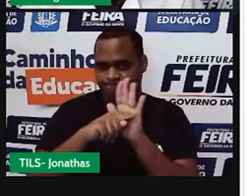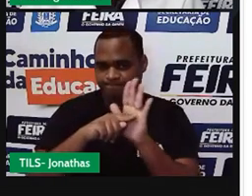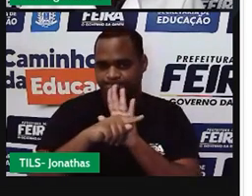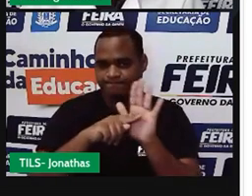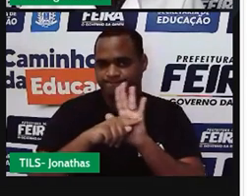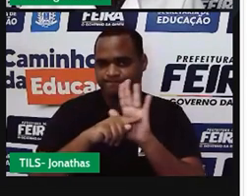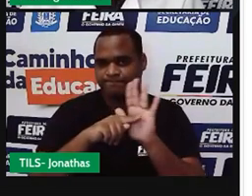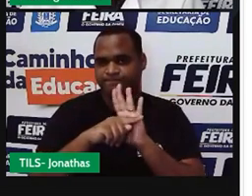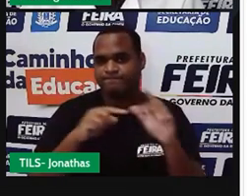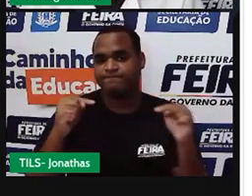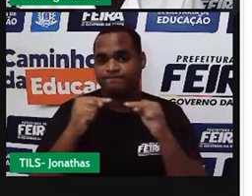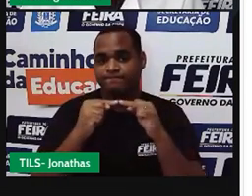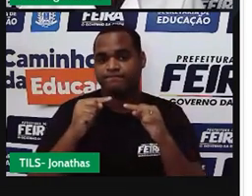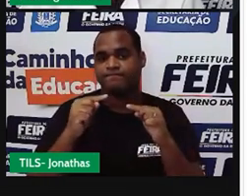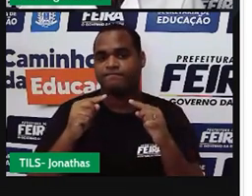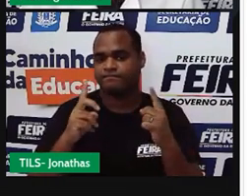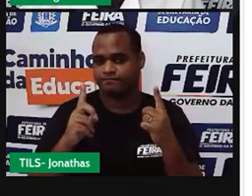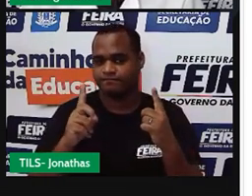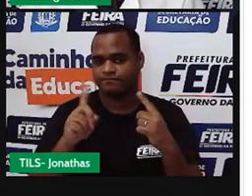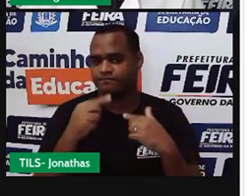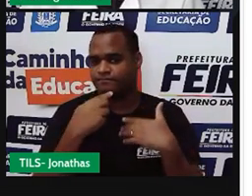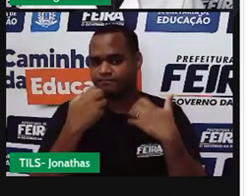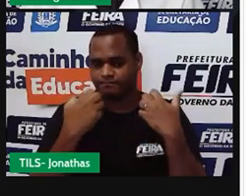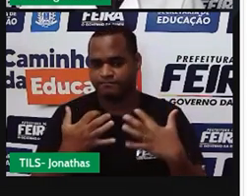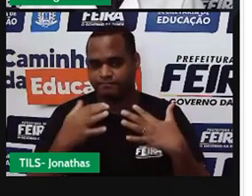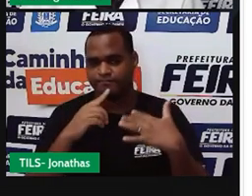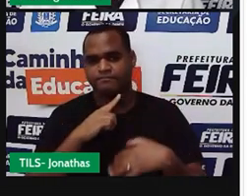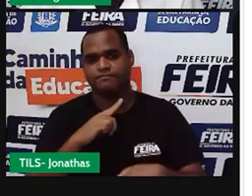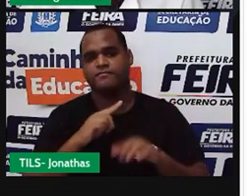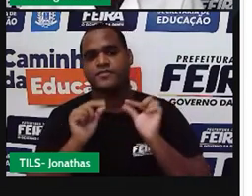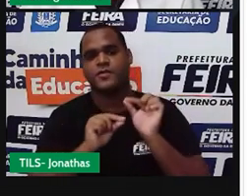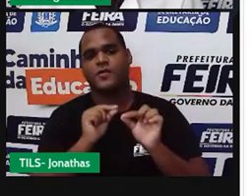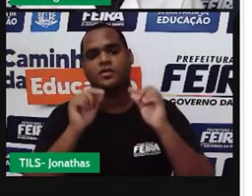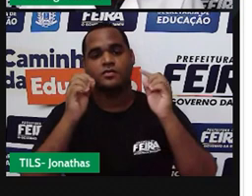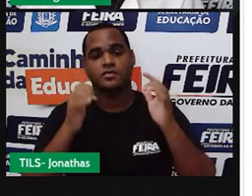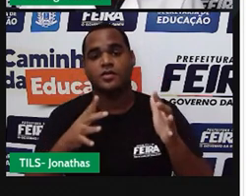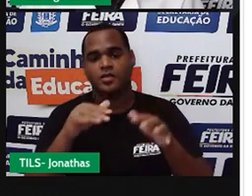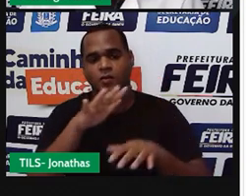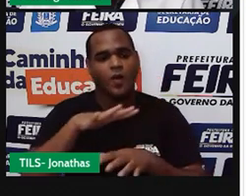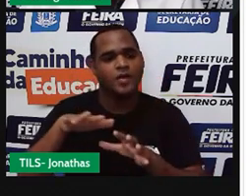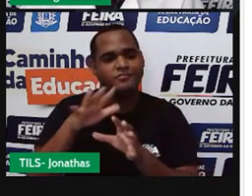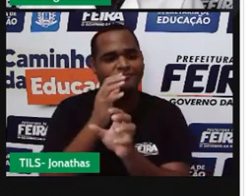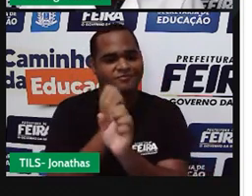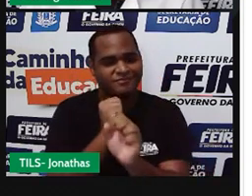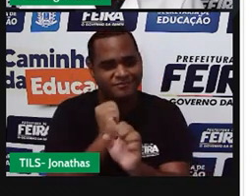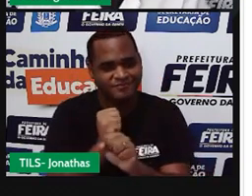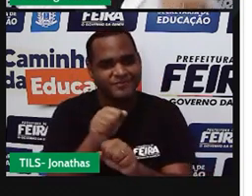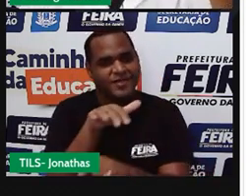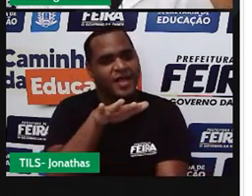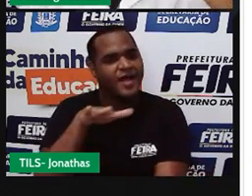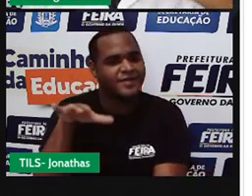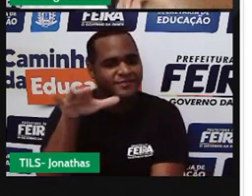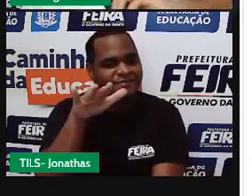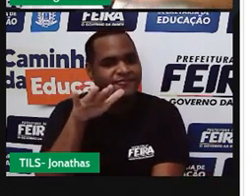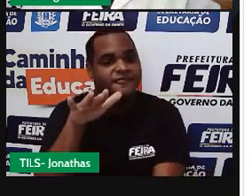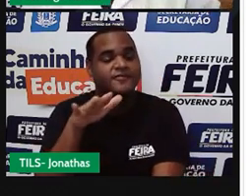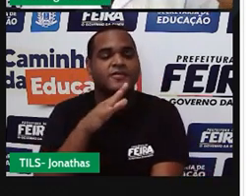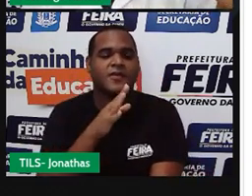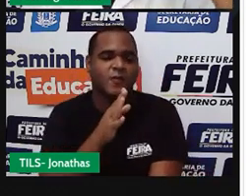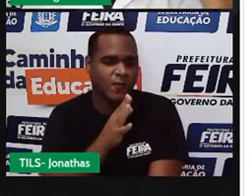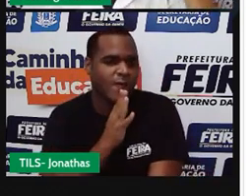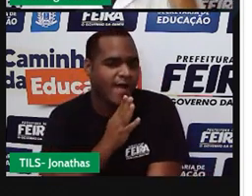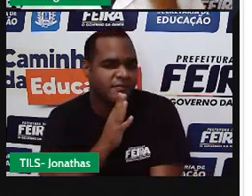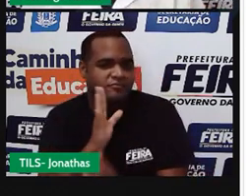comprimento E se eu preciso calcular a área e eu já tenho o